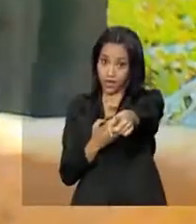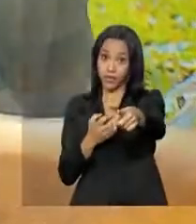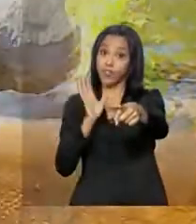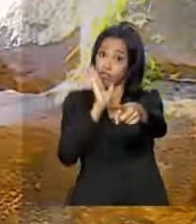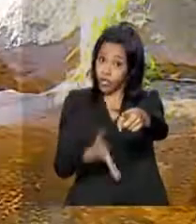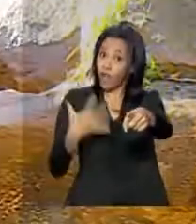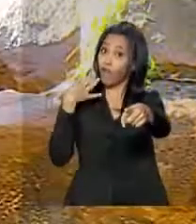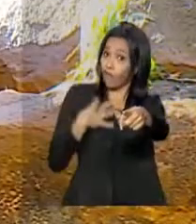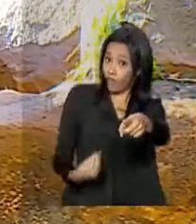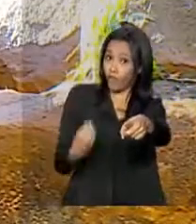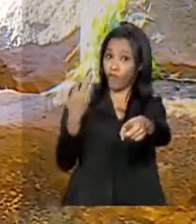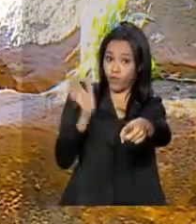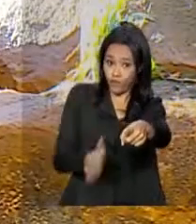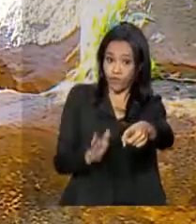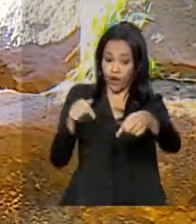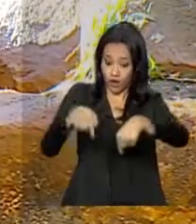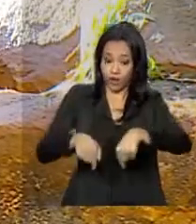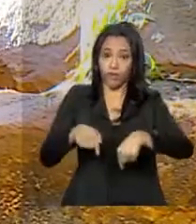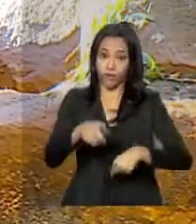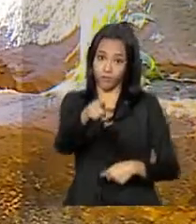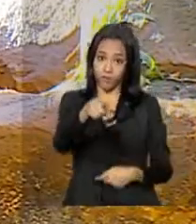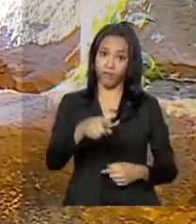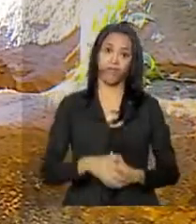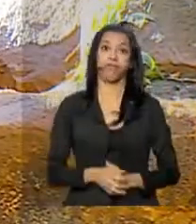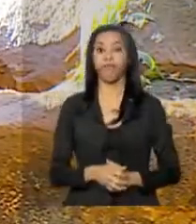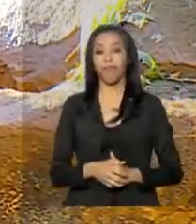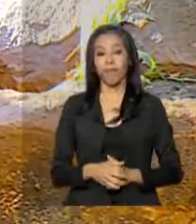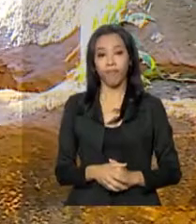teve filhotes aqui.